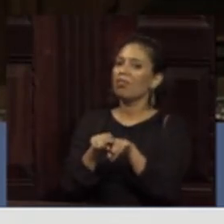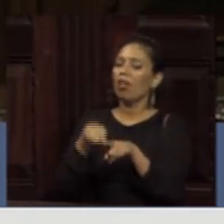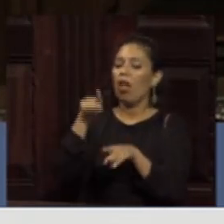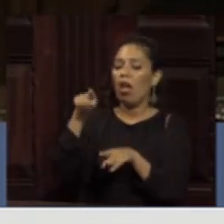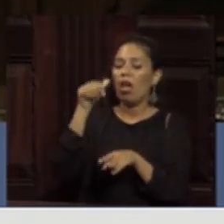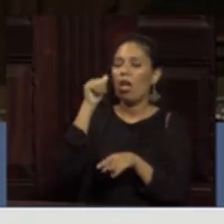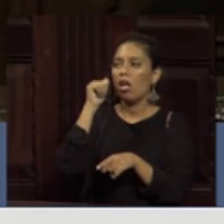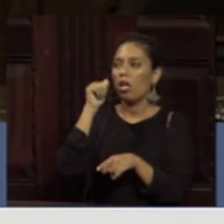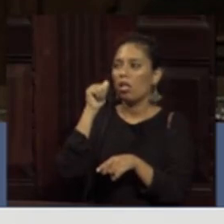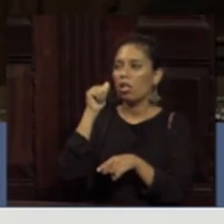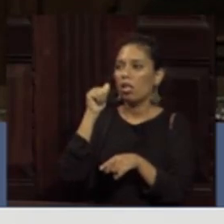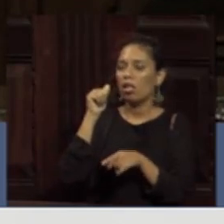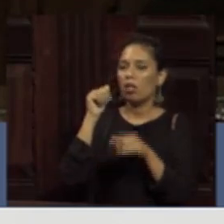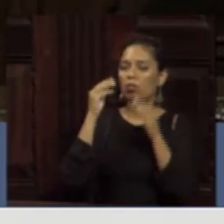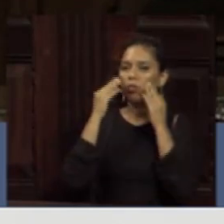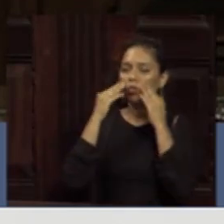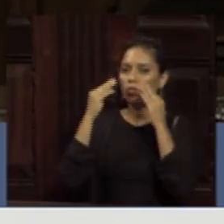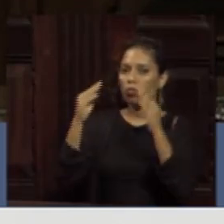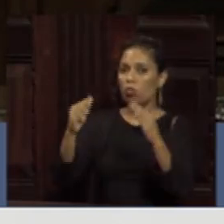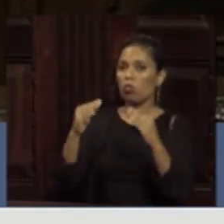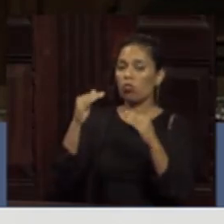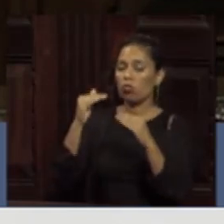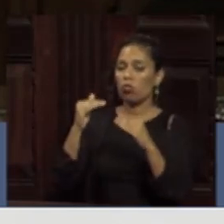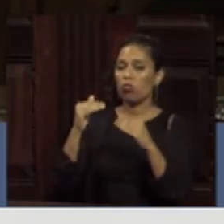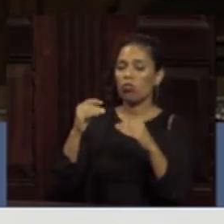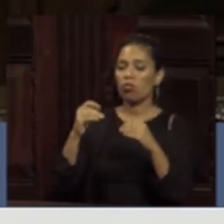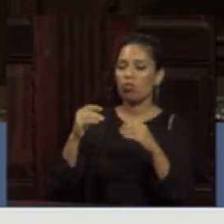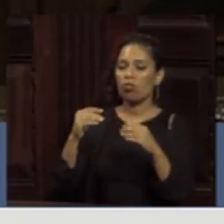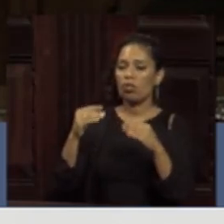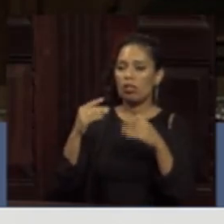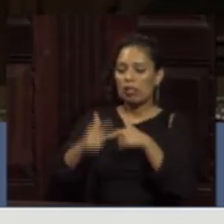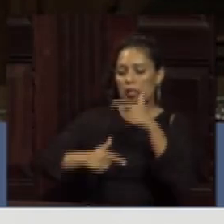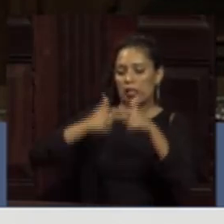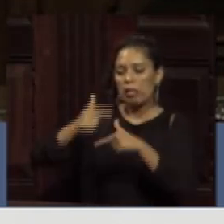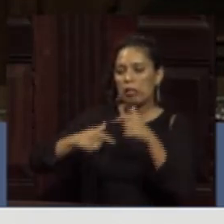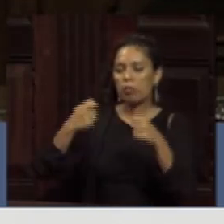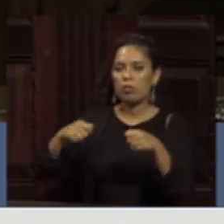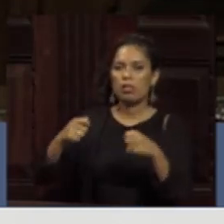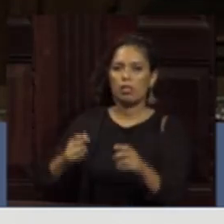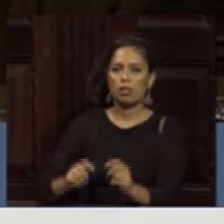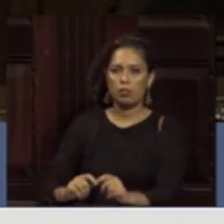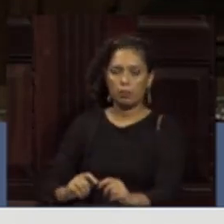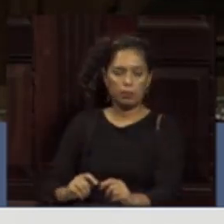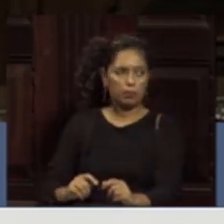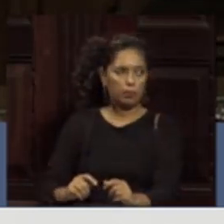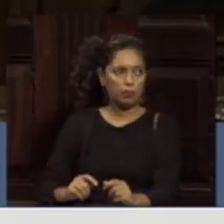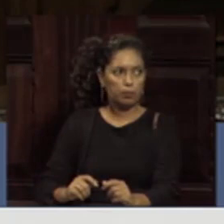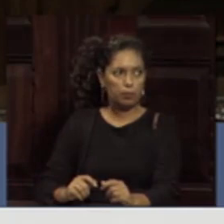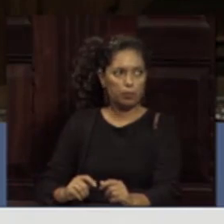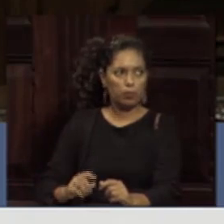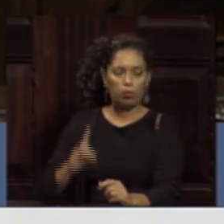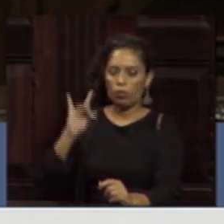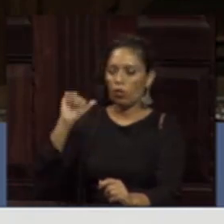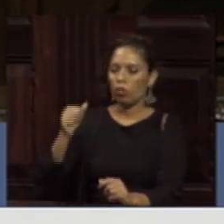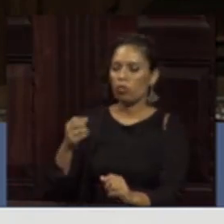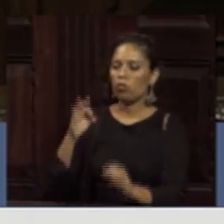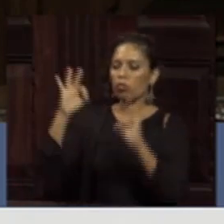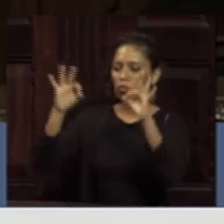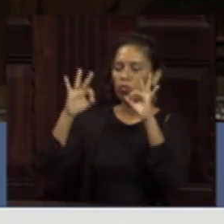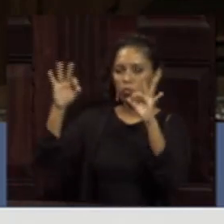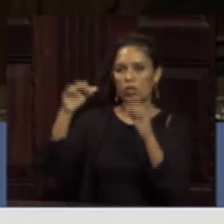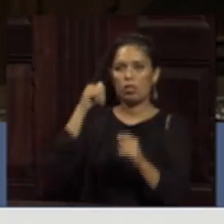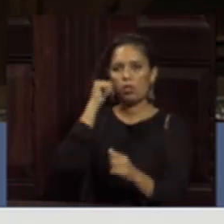sociedade, consoante as suas lutas e o seu mérito. Então, o Dia Internacional da